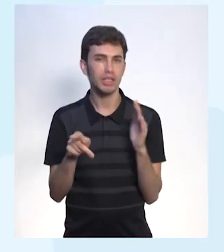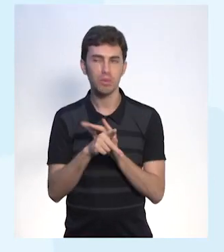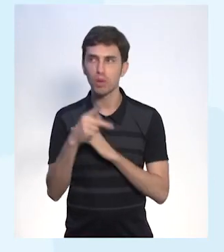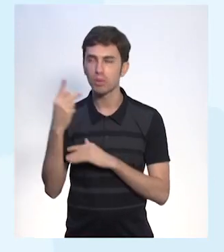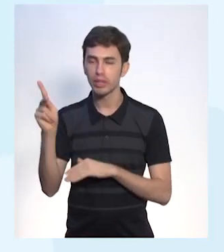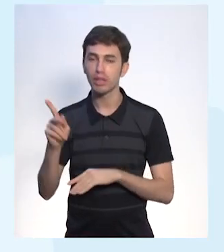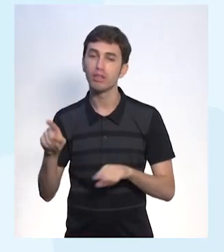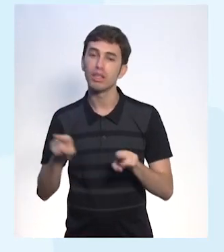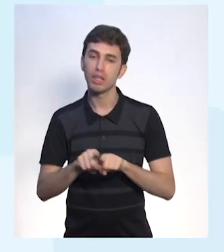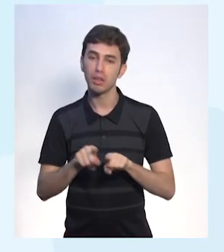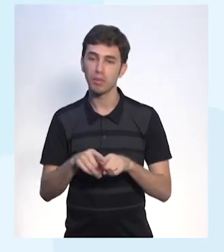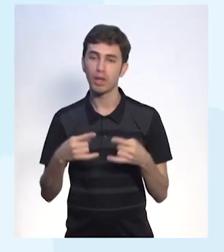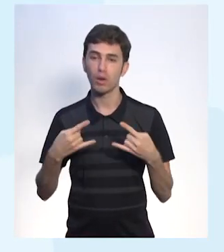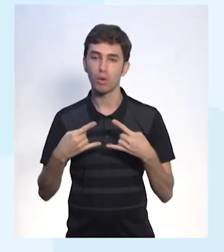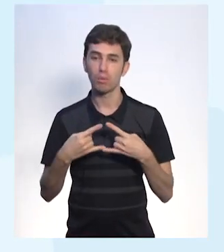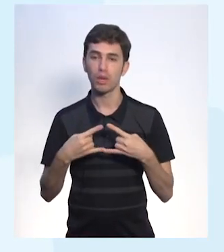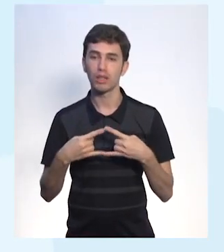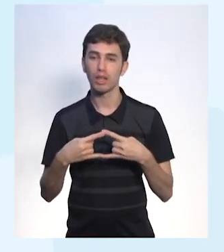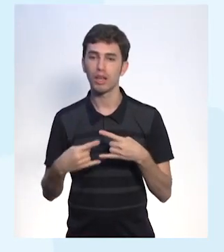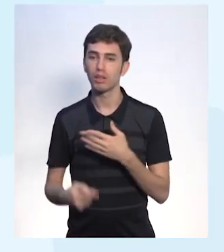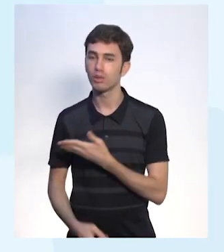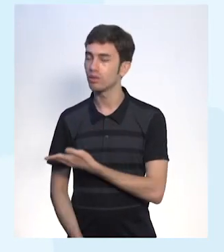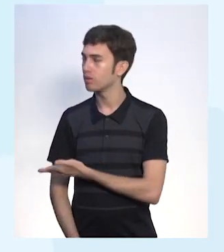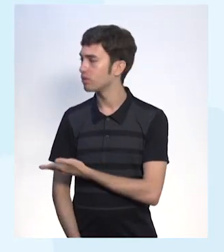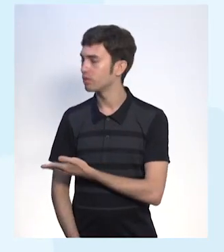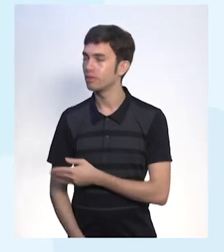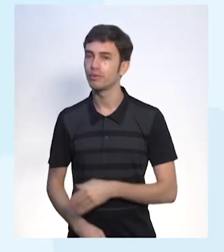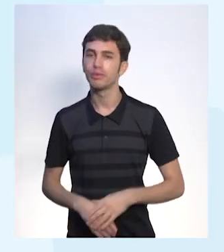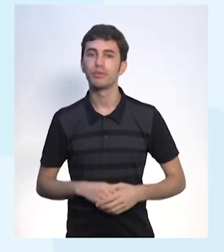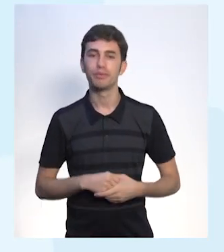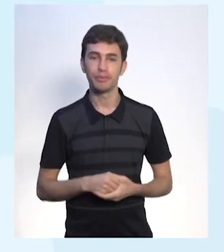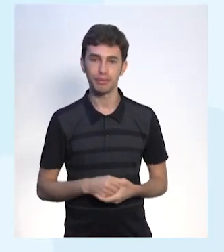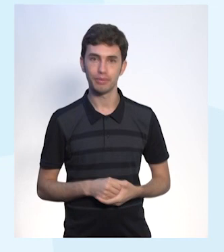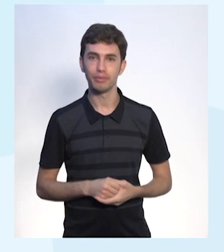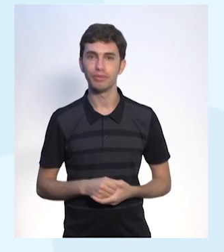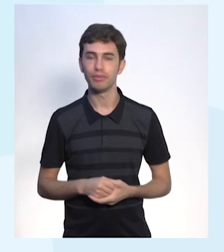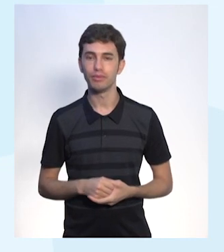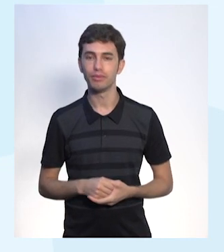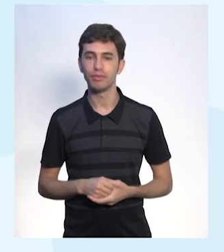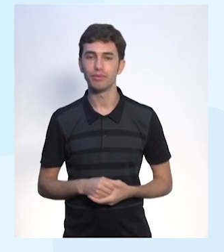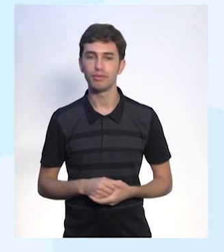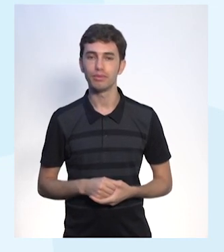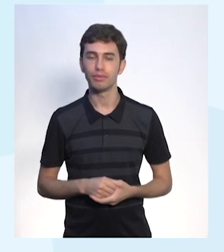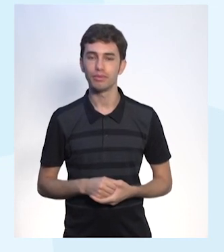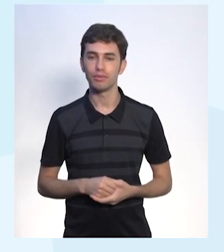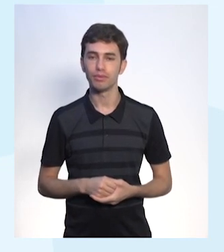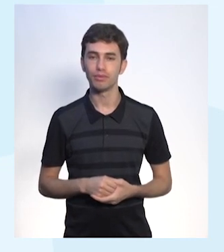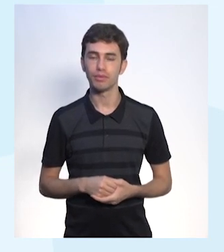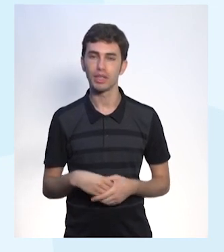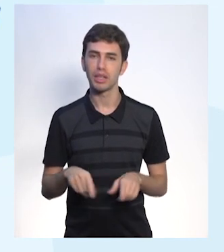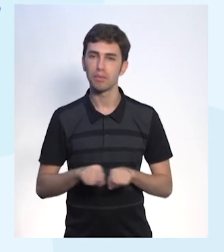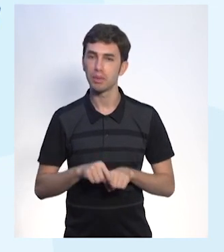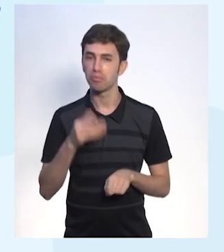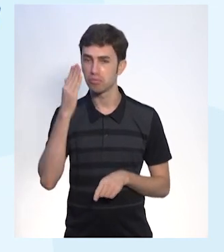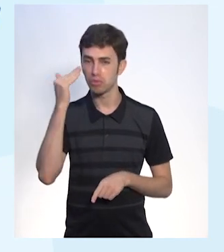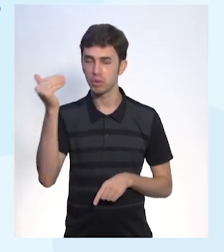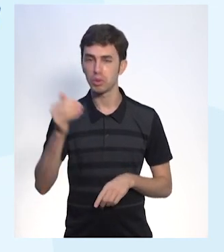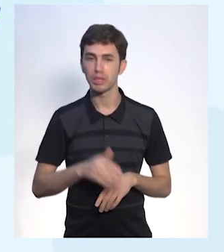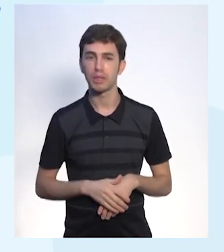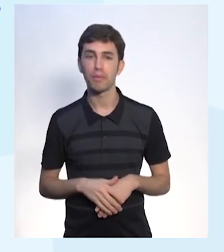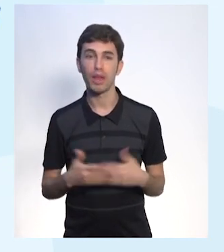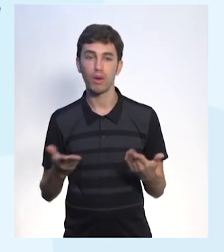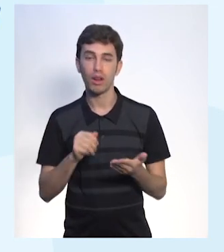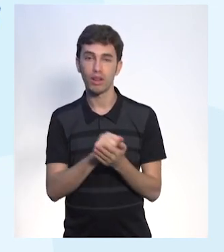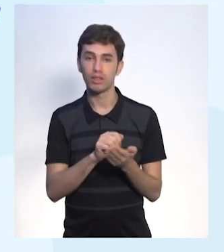na sequência aí o pentágono, famosa figura, tá? Bastante conhecida, tá? Vamos lá para a